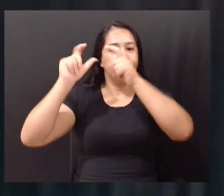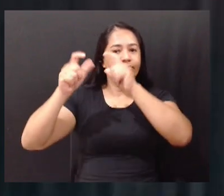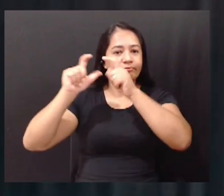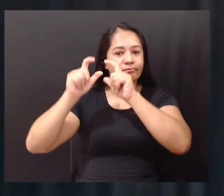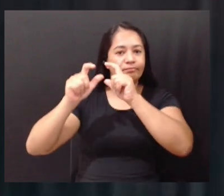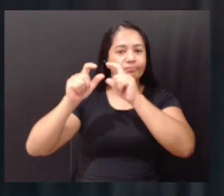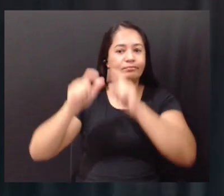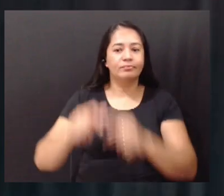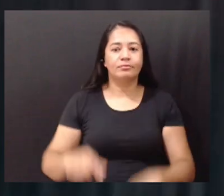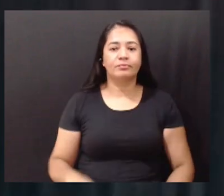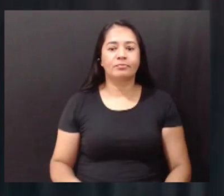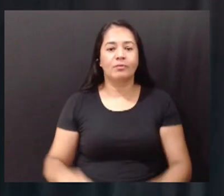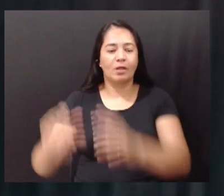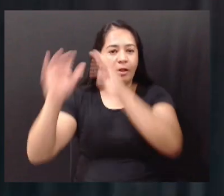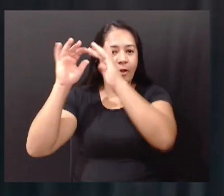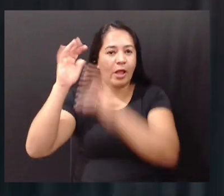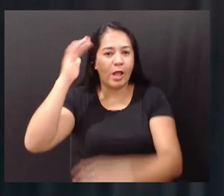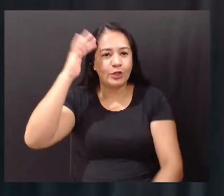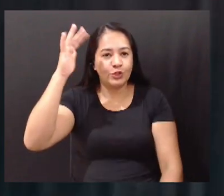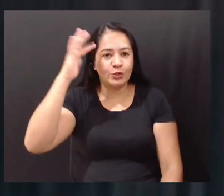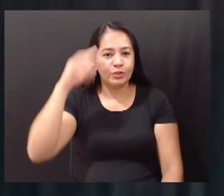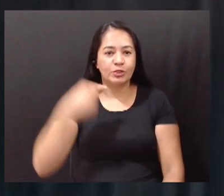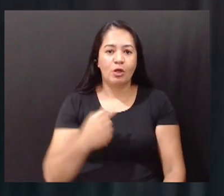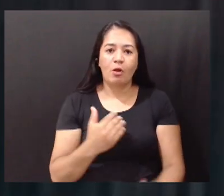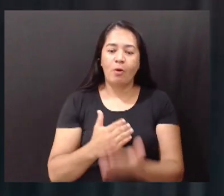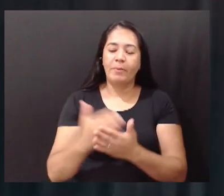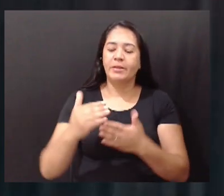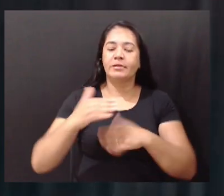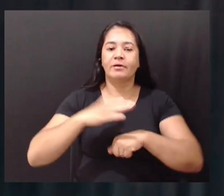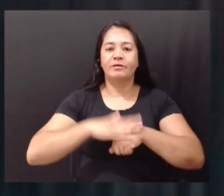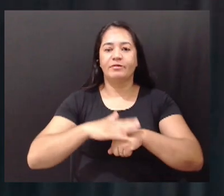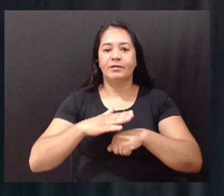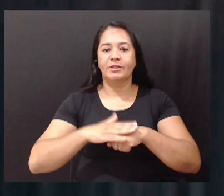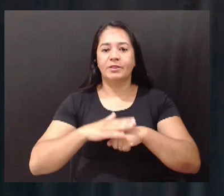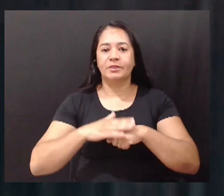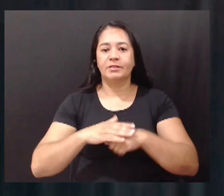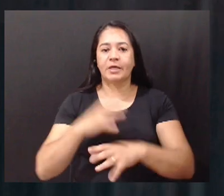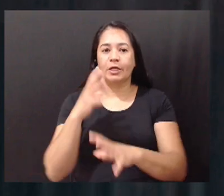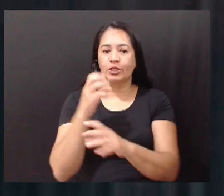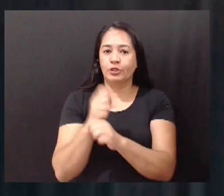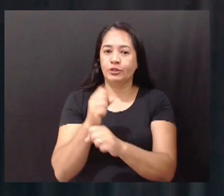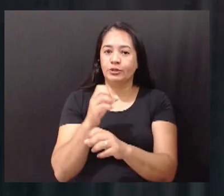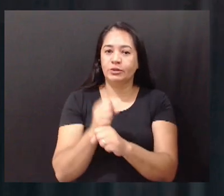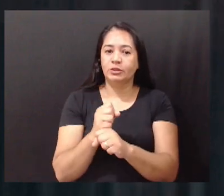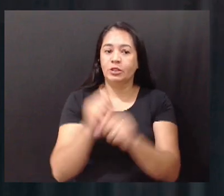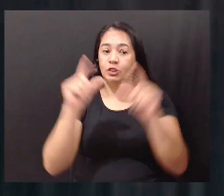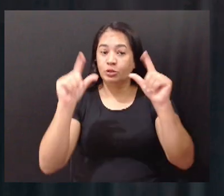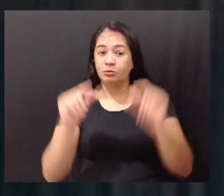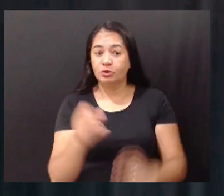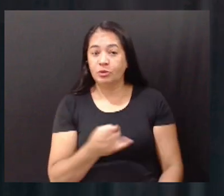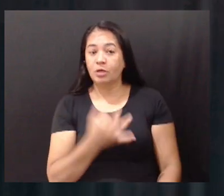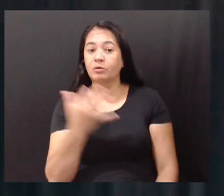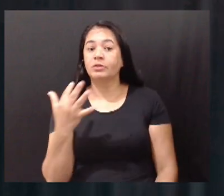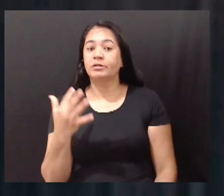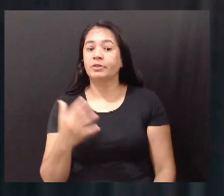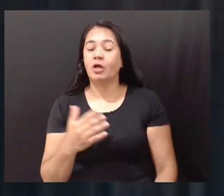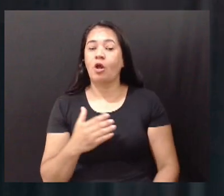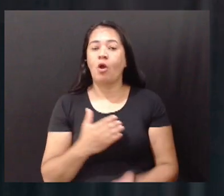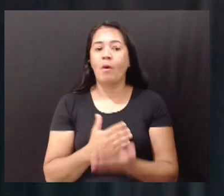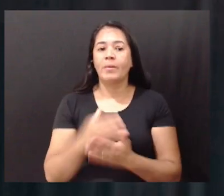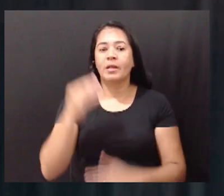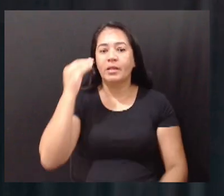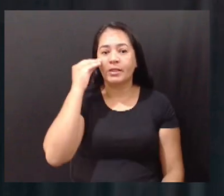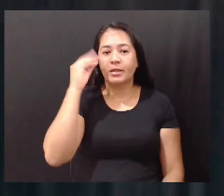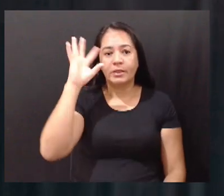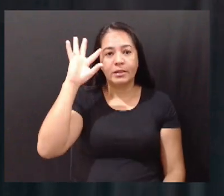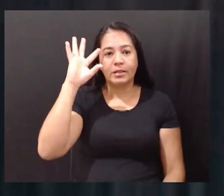gente começa a fazer contas, por exemplo, com menos frequência, começa a tentar resolver problemas simples do dia